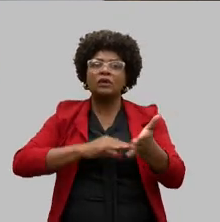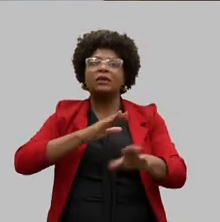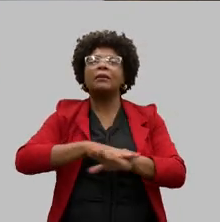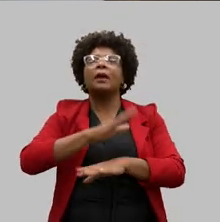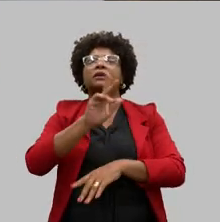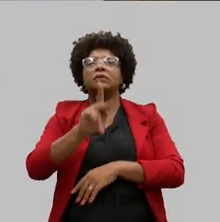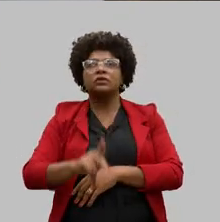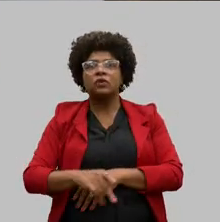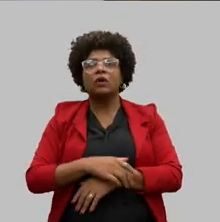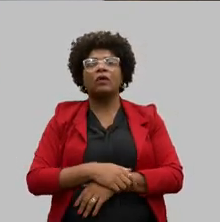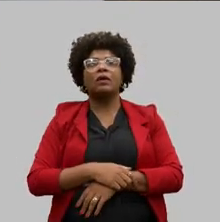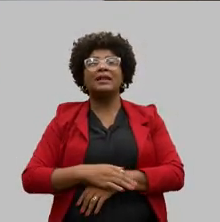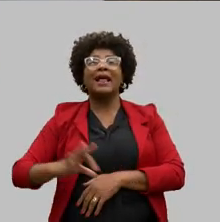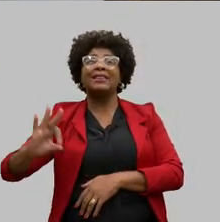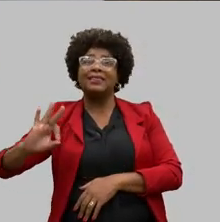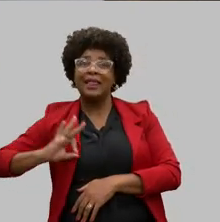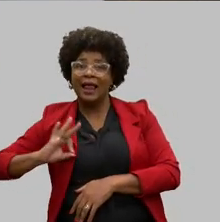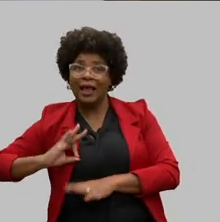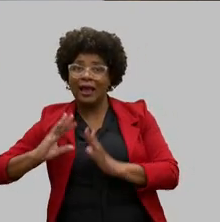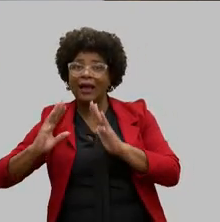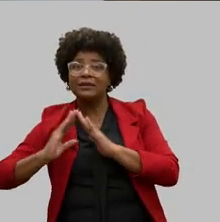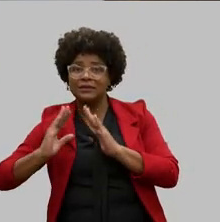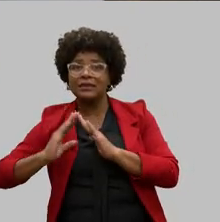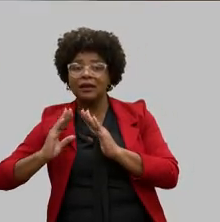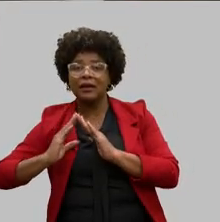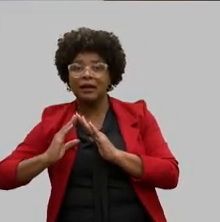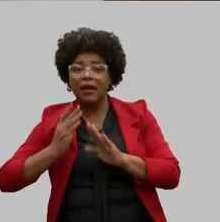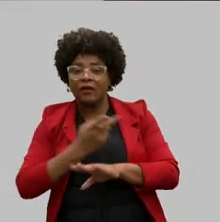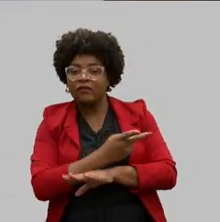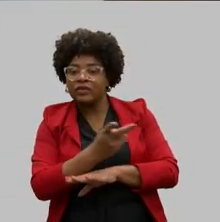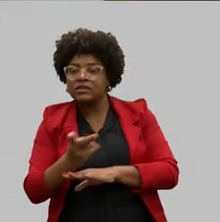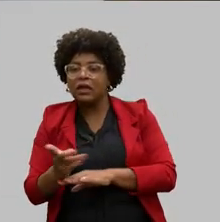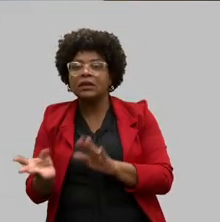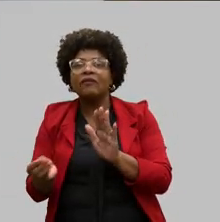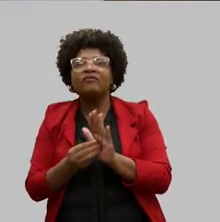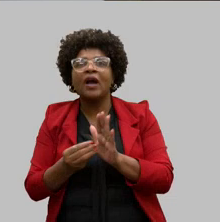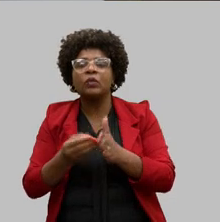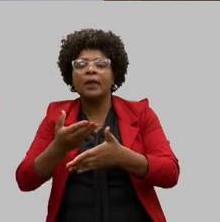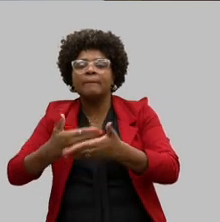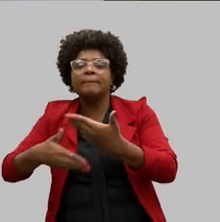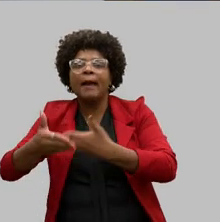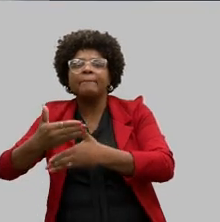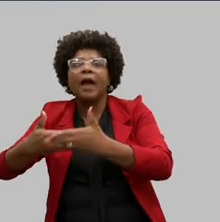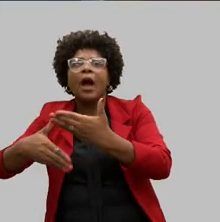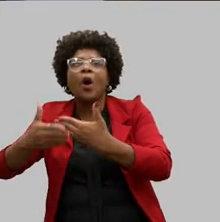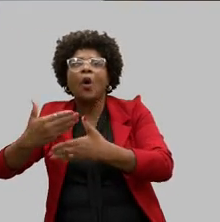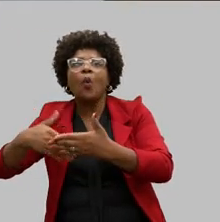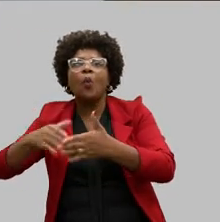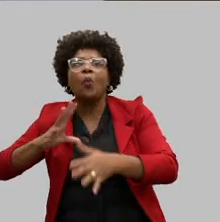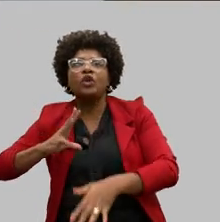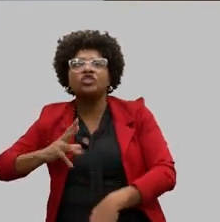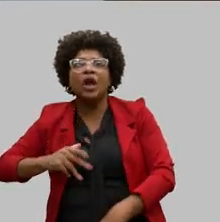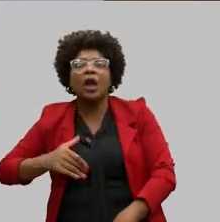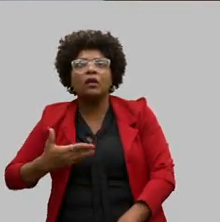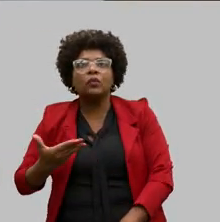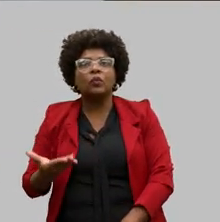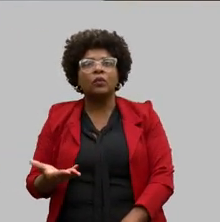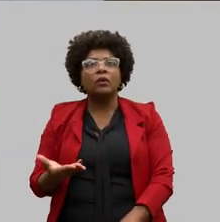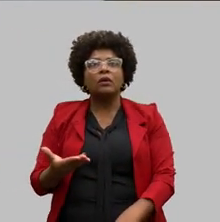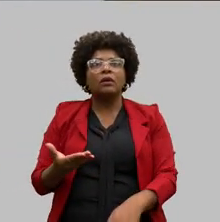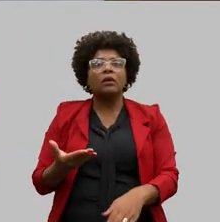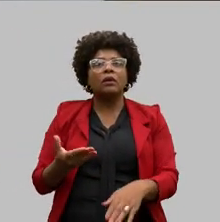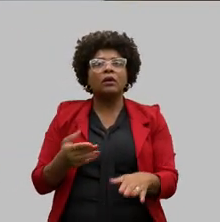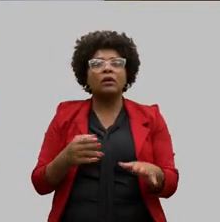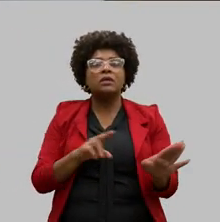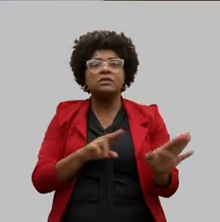delegacias a gente visita às vezes delegacia não tem papel higiênico faltou na semana passada eu